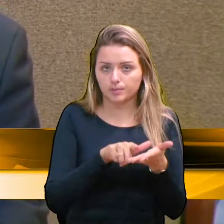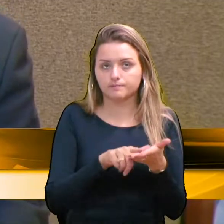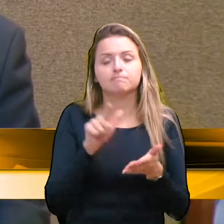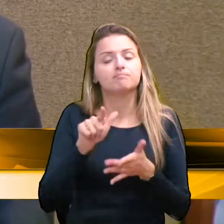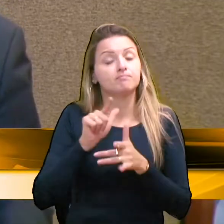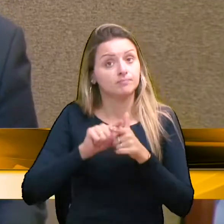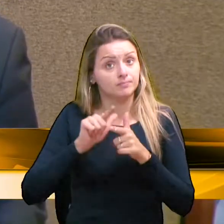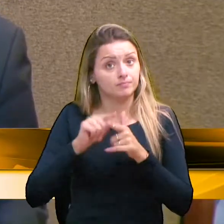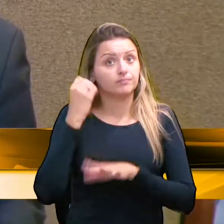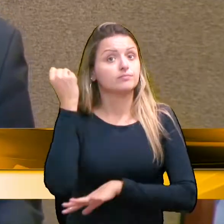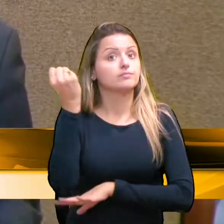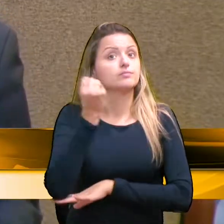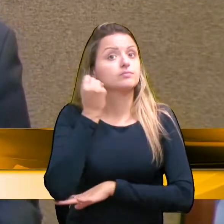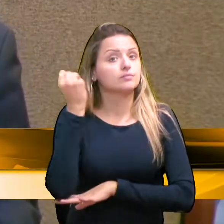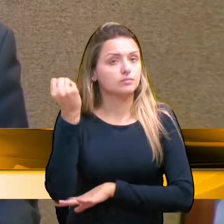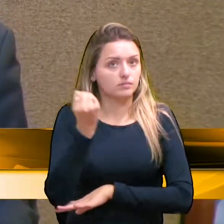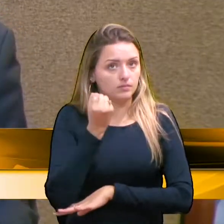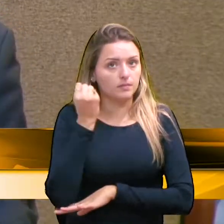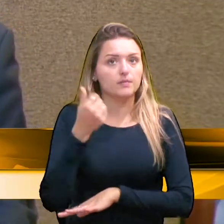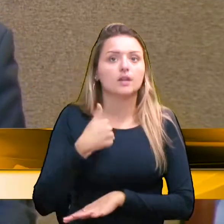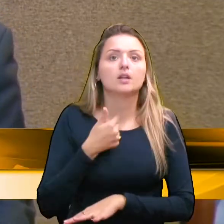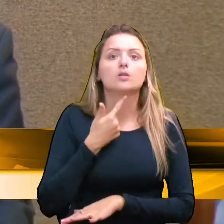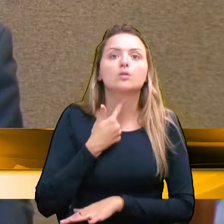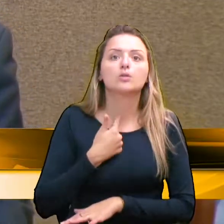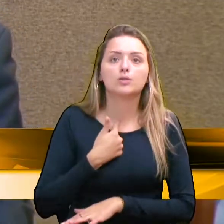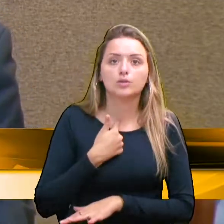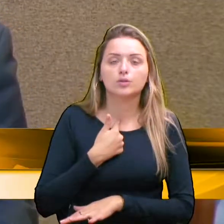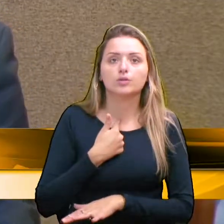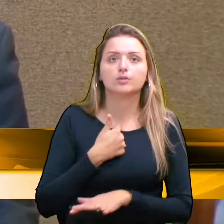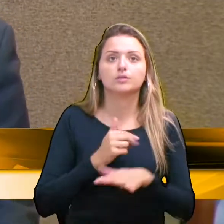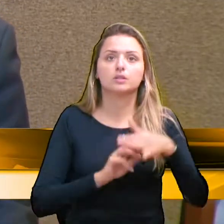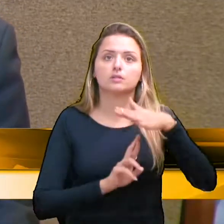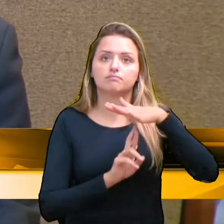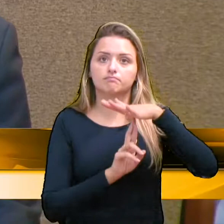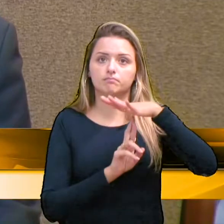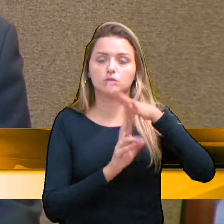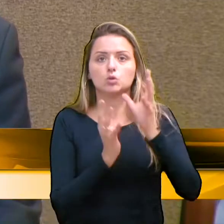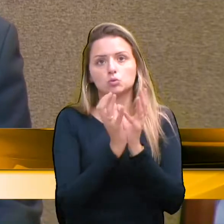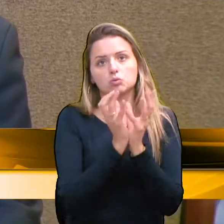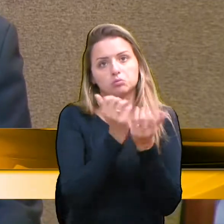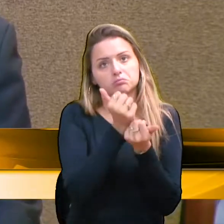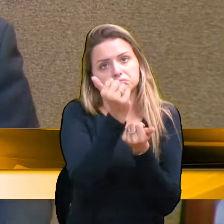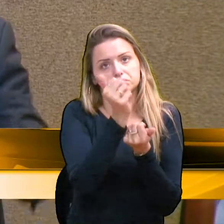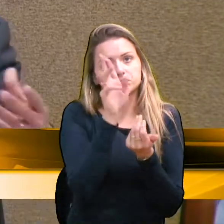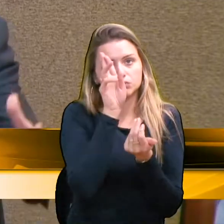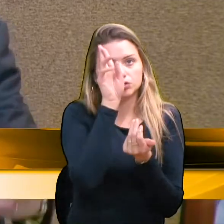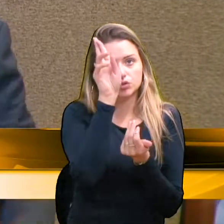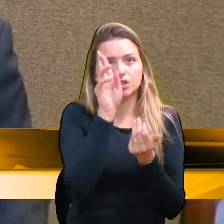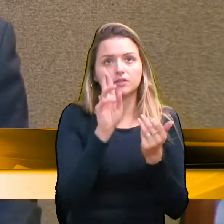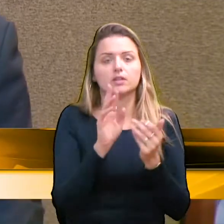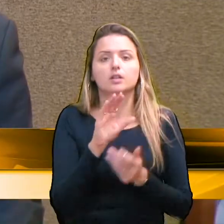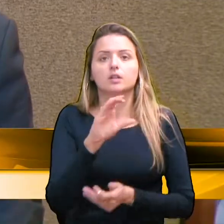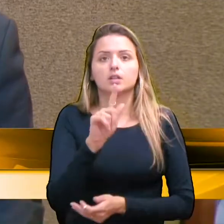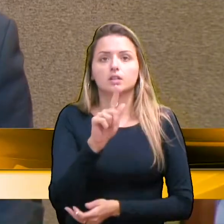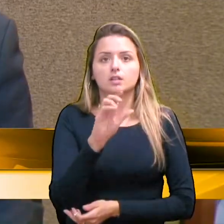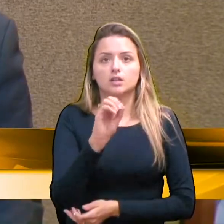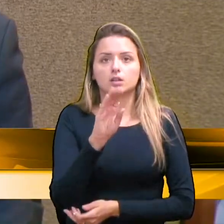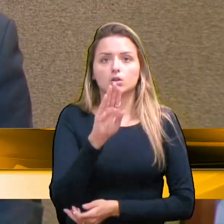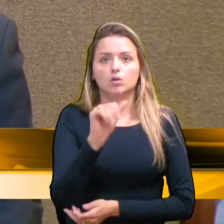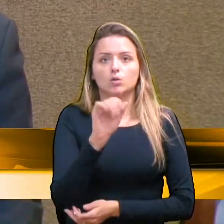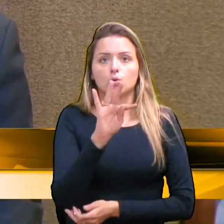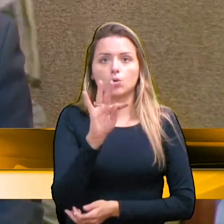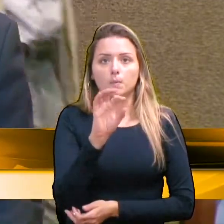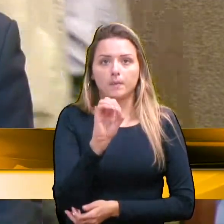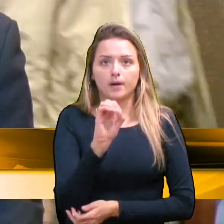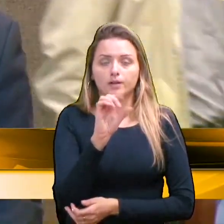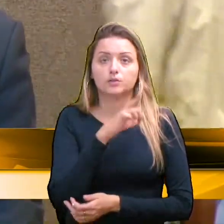muito sério e eu gostaria que a rodoviária, os responsáveis, a empresa Gobato, ficasse